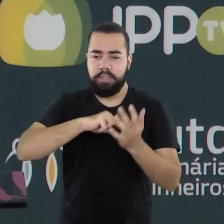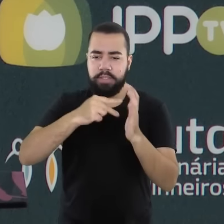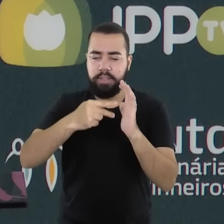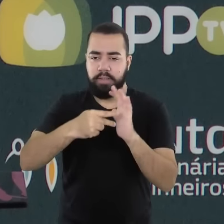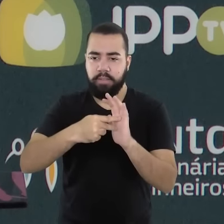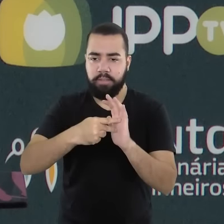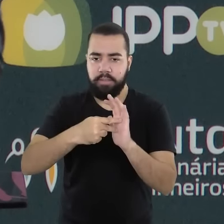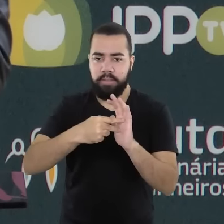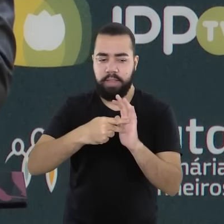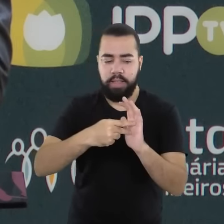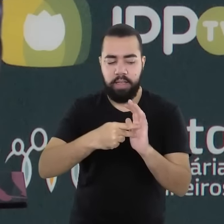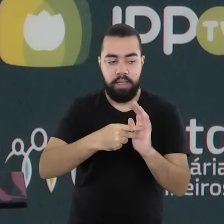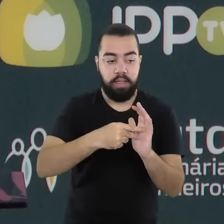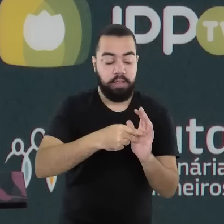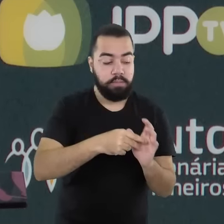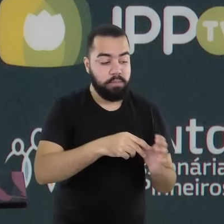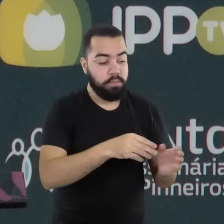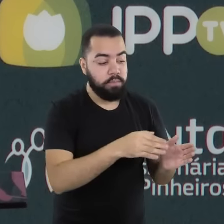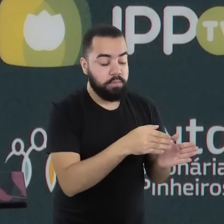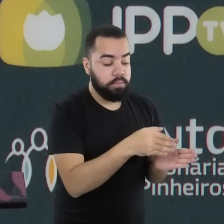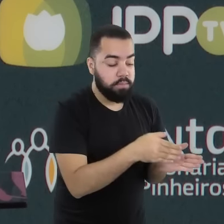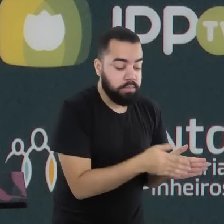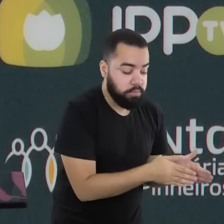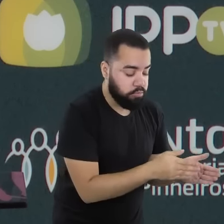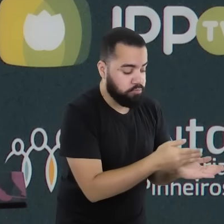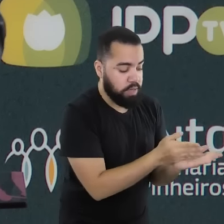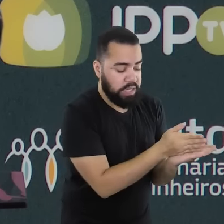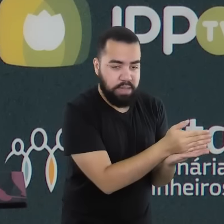das maldições da aliança.